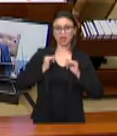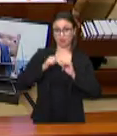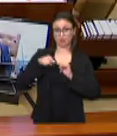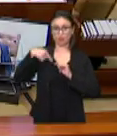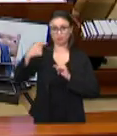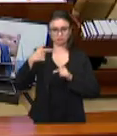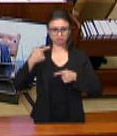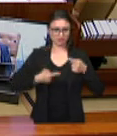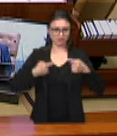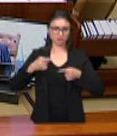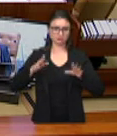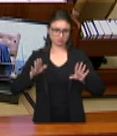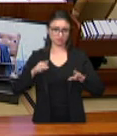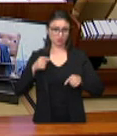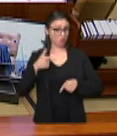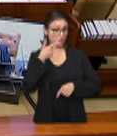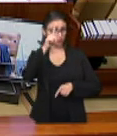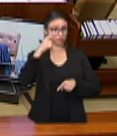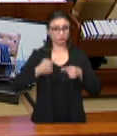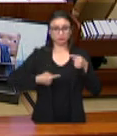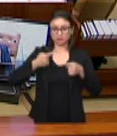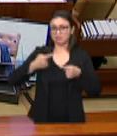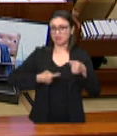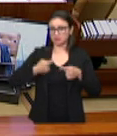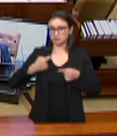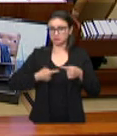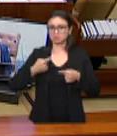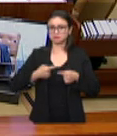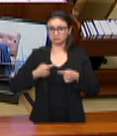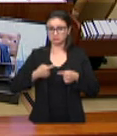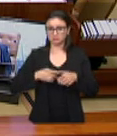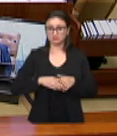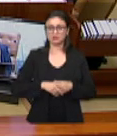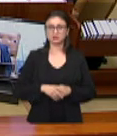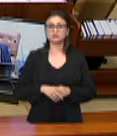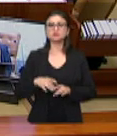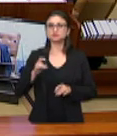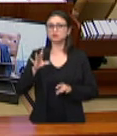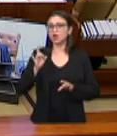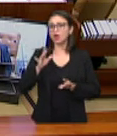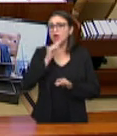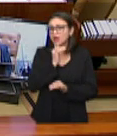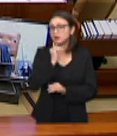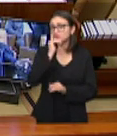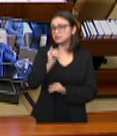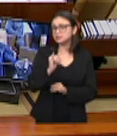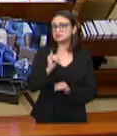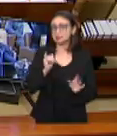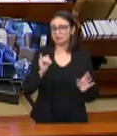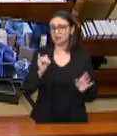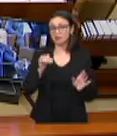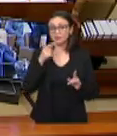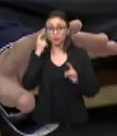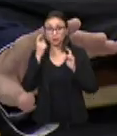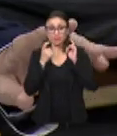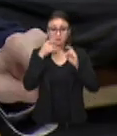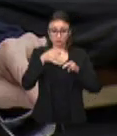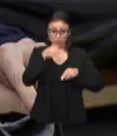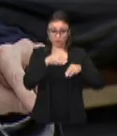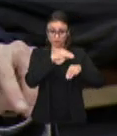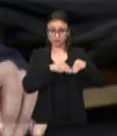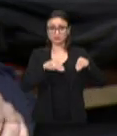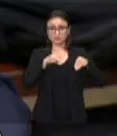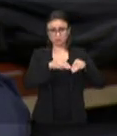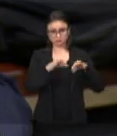debate. Está garantido. Esse é um outro debate que seguramente vai ser travado. Não, não, não. É apenas para dizer que a preocupação do ministro Cássio